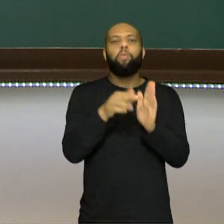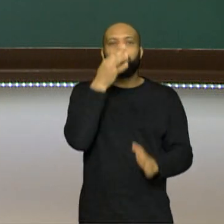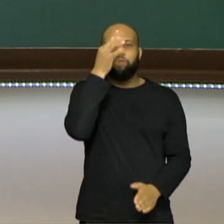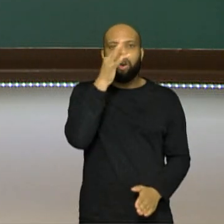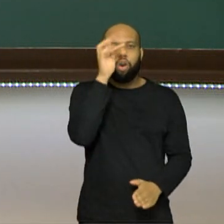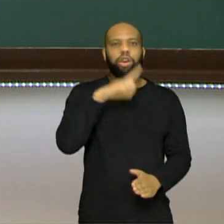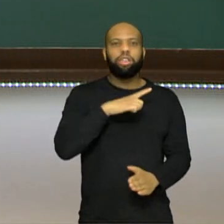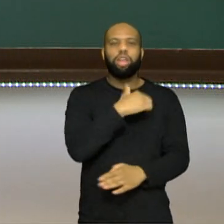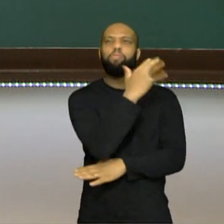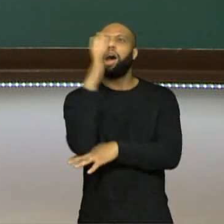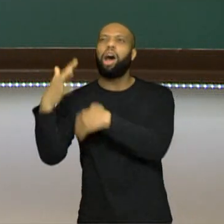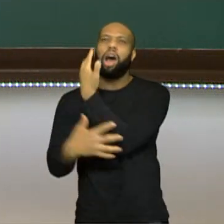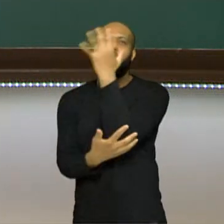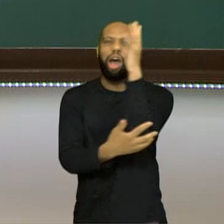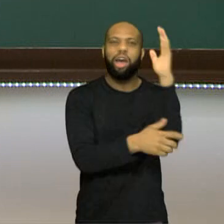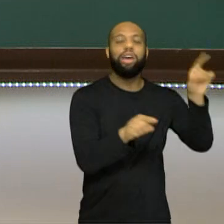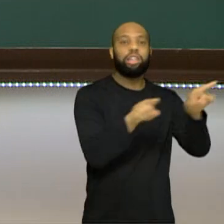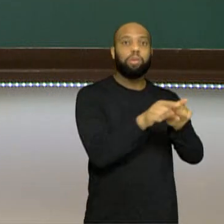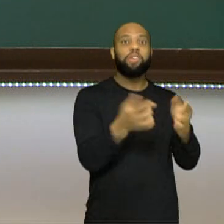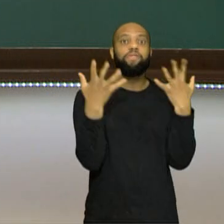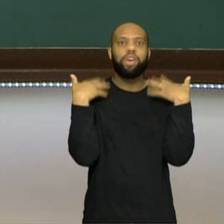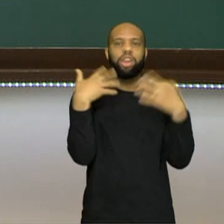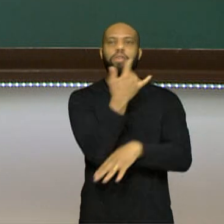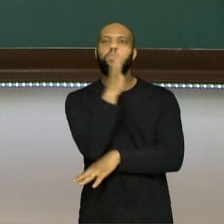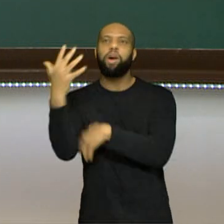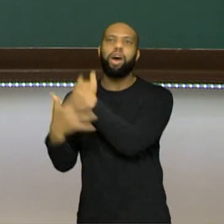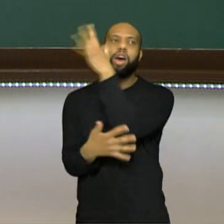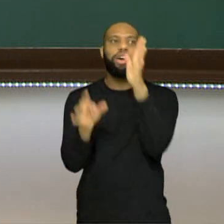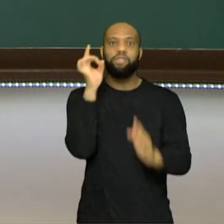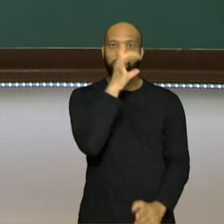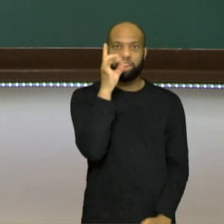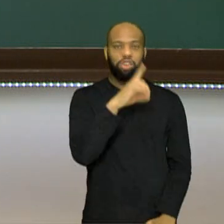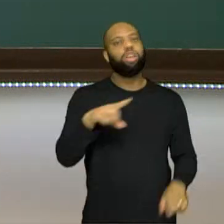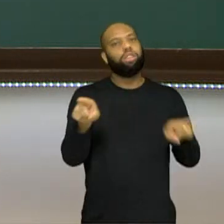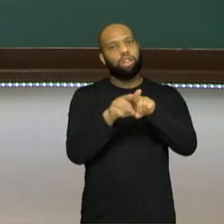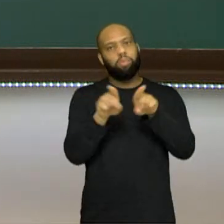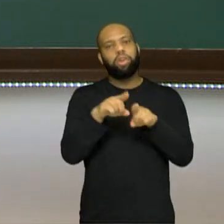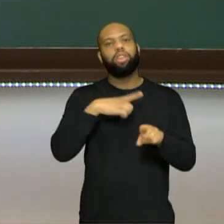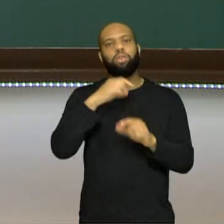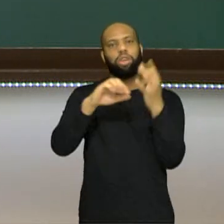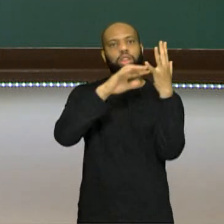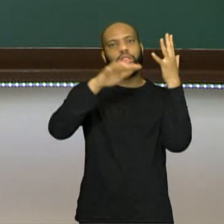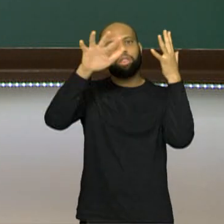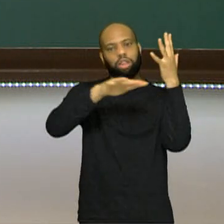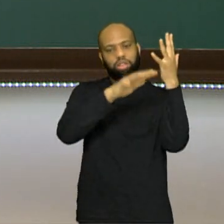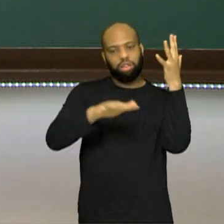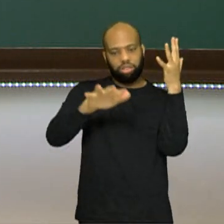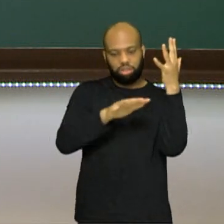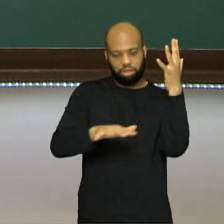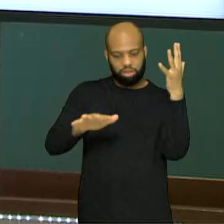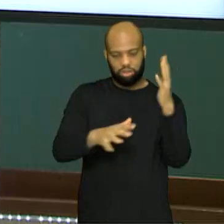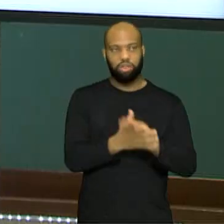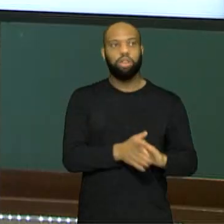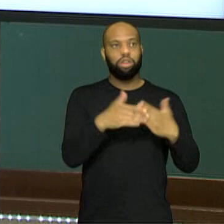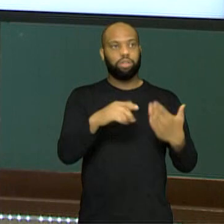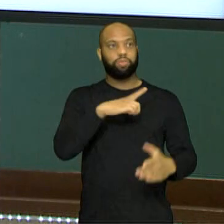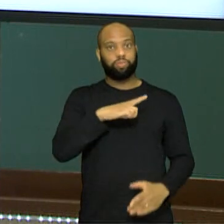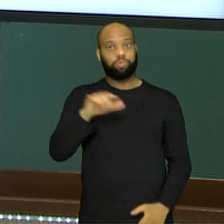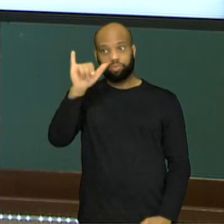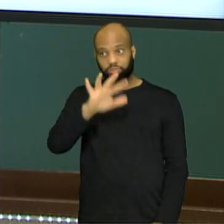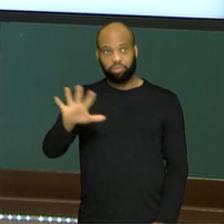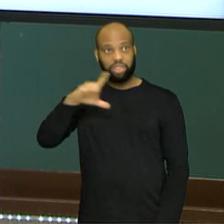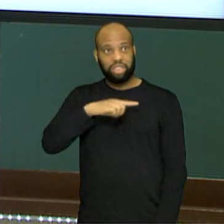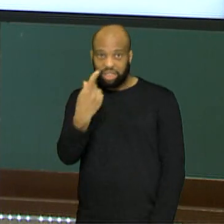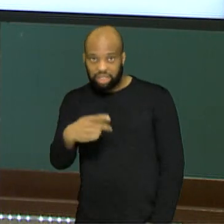bem verdes e o outono com as folhas caindo. Uma paisagem que acaba tendo no